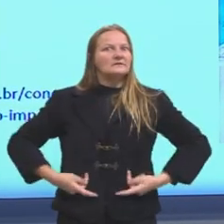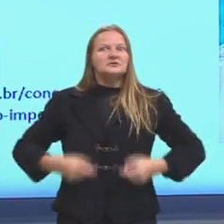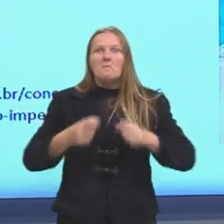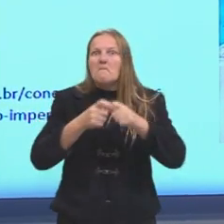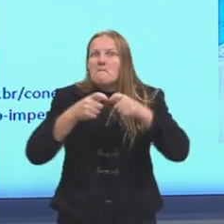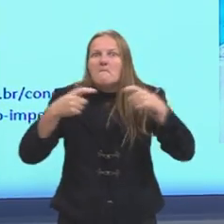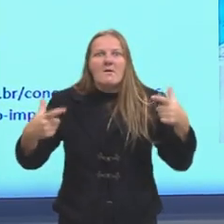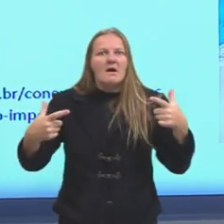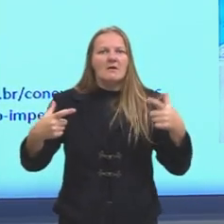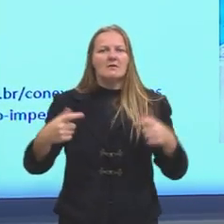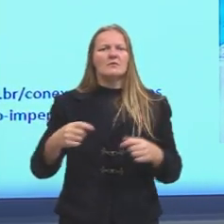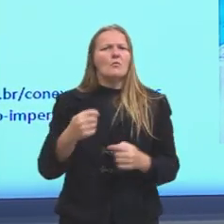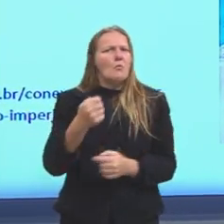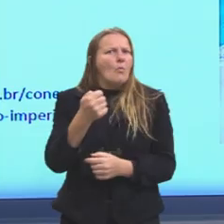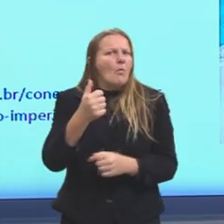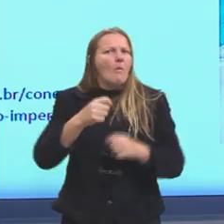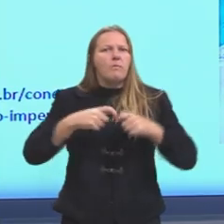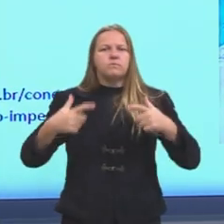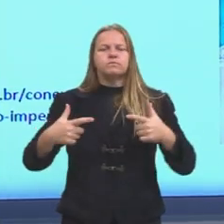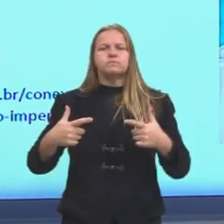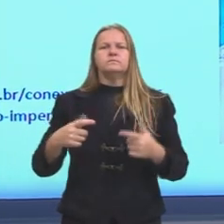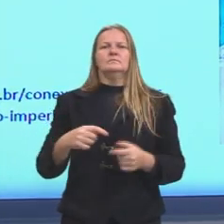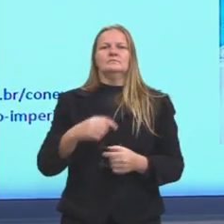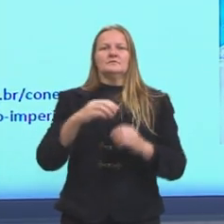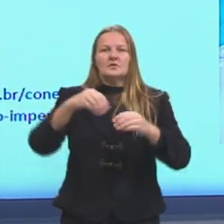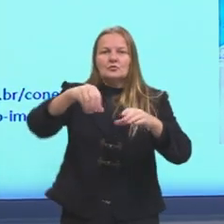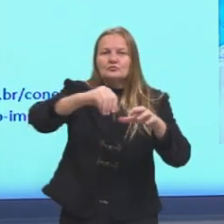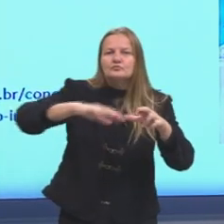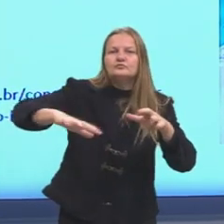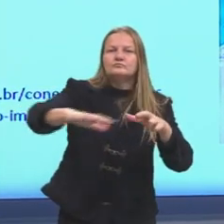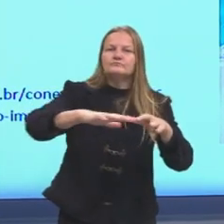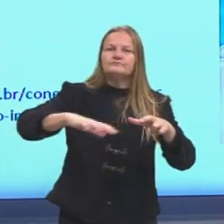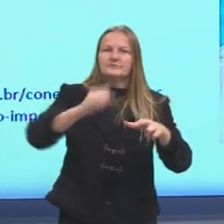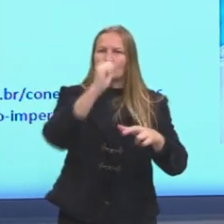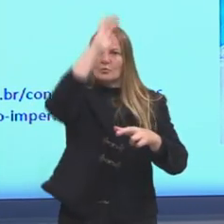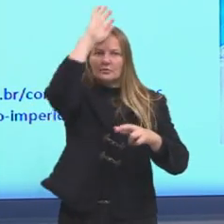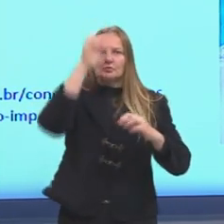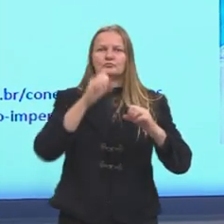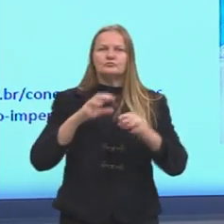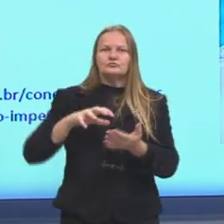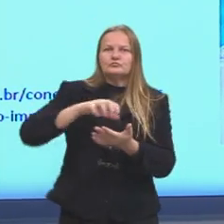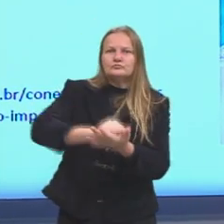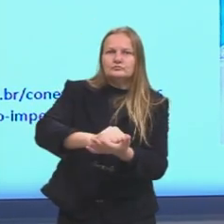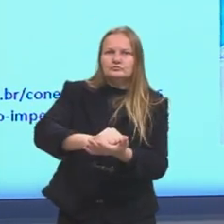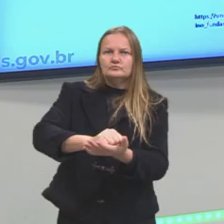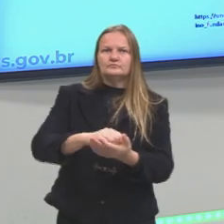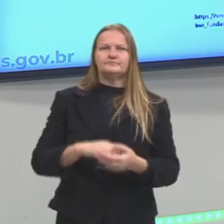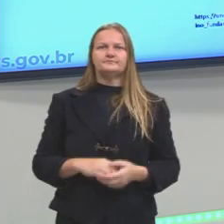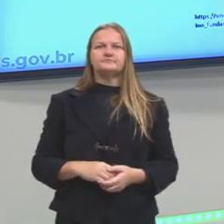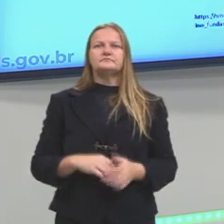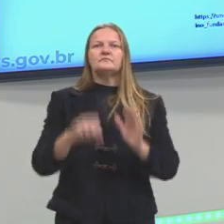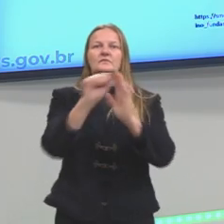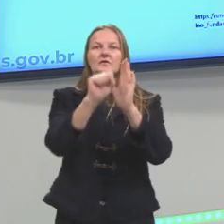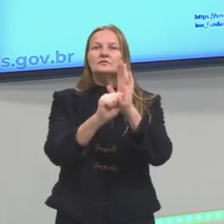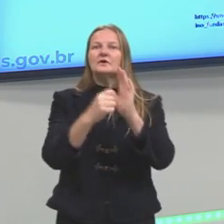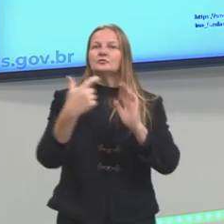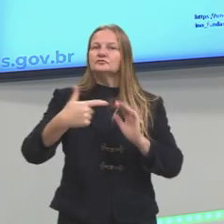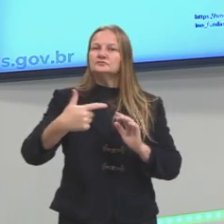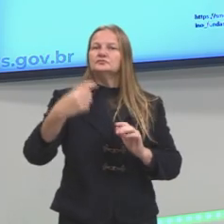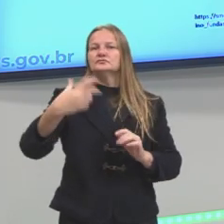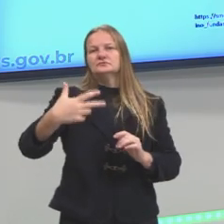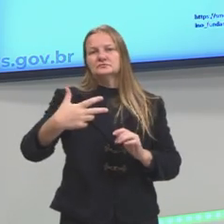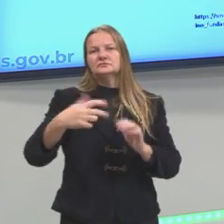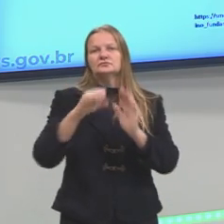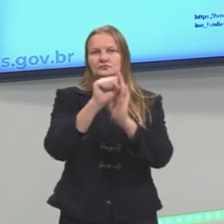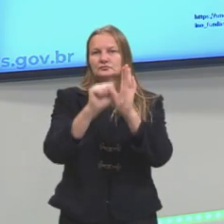mapa que ele é é um considerável o território que os romanos dominam e a partir do século segundo